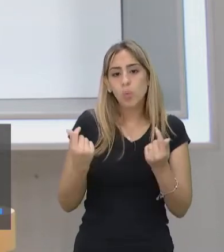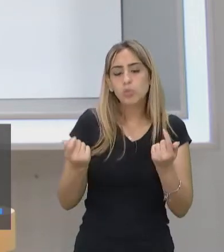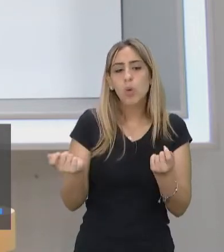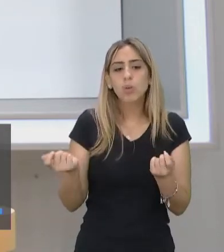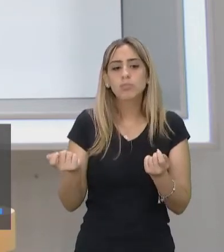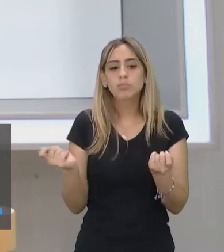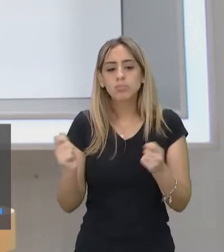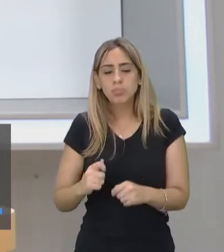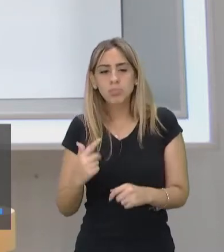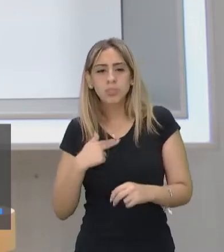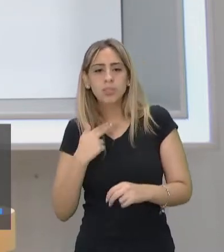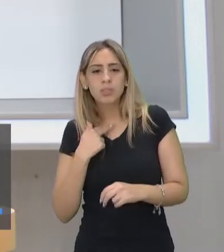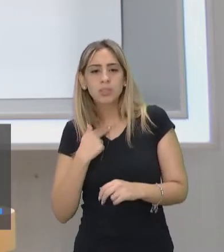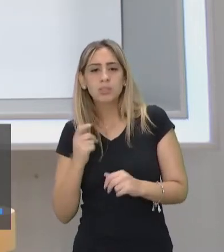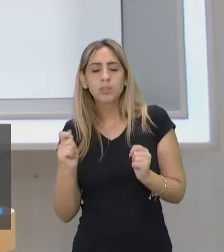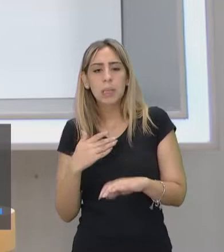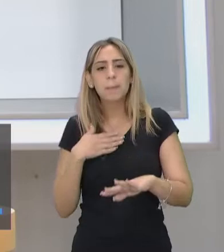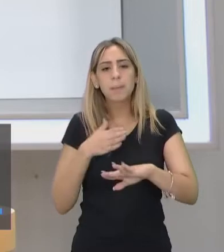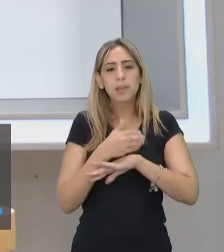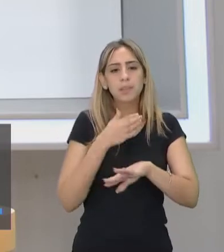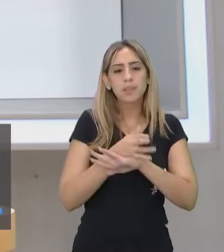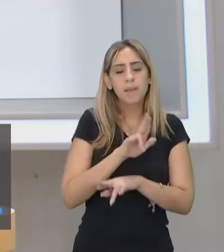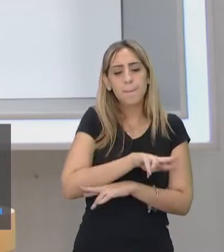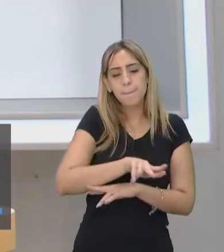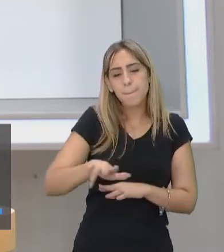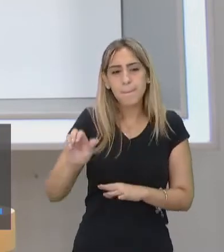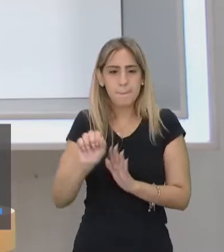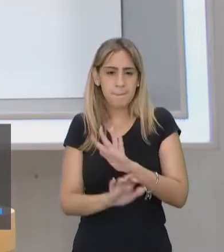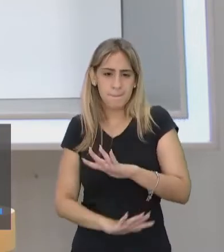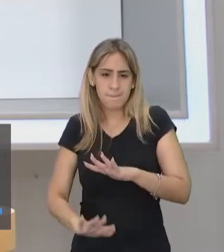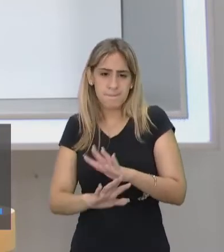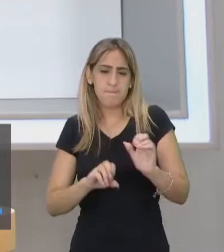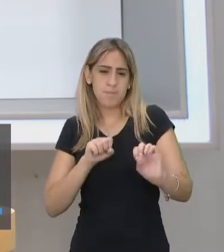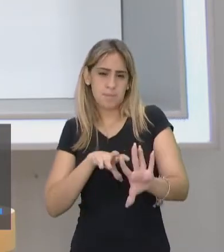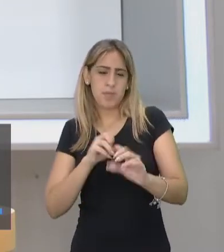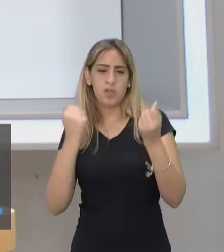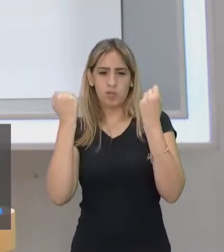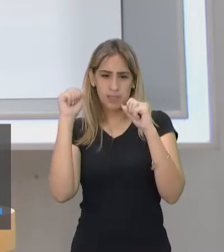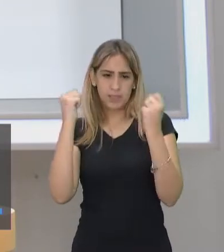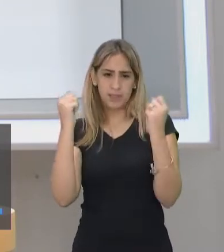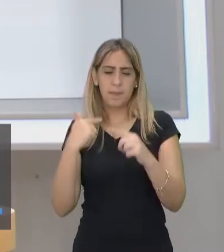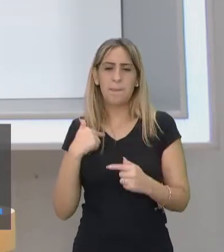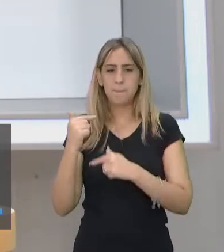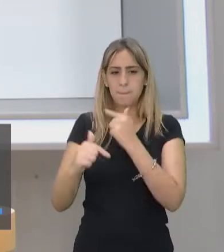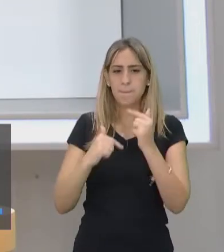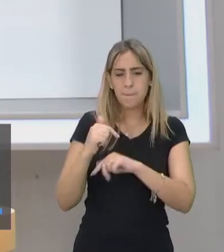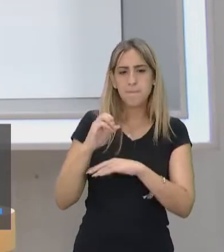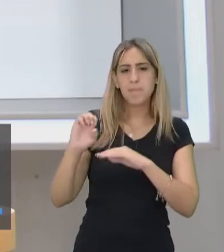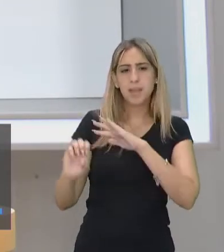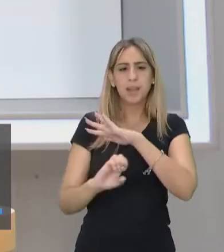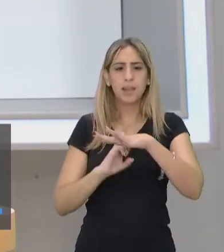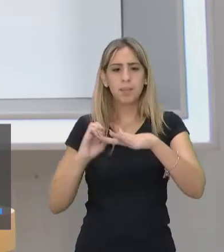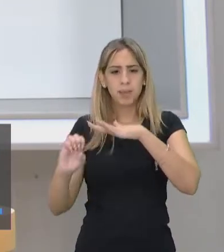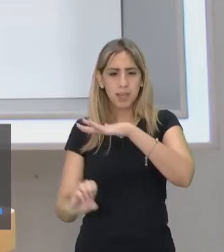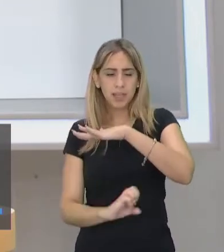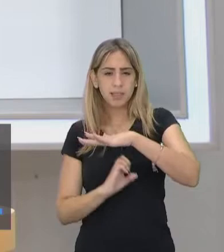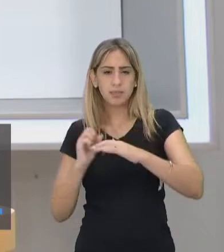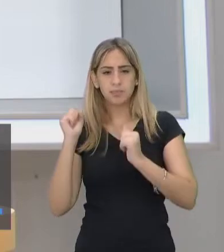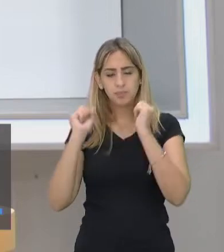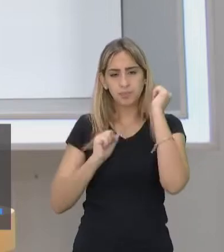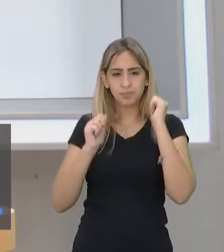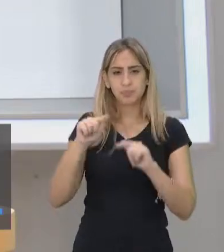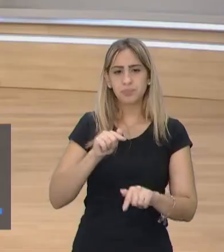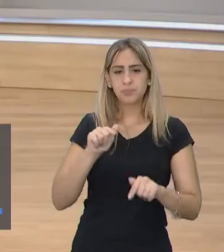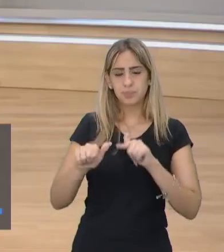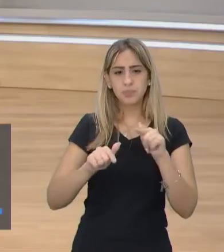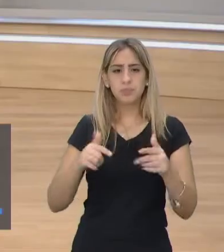de ter participado em muitas áreas ali na educação física. Trabalhei em empresa, trabalhei em escola,